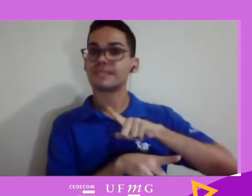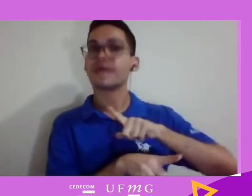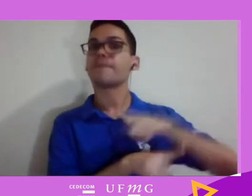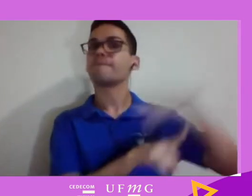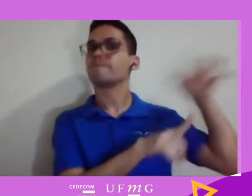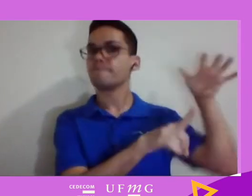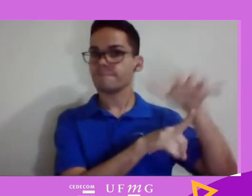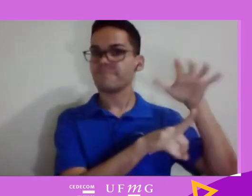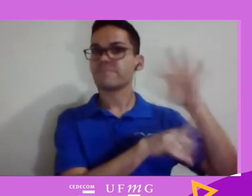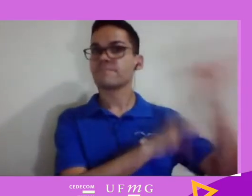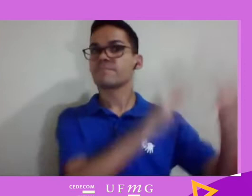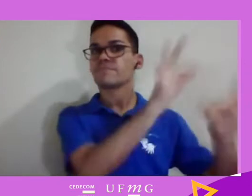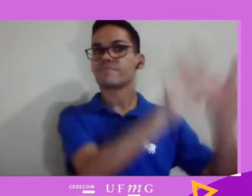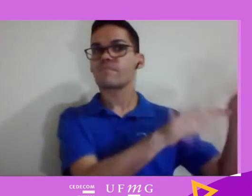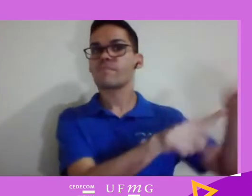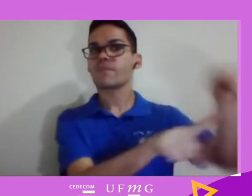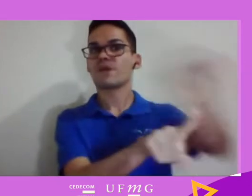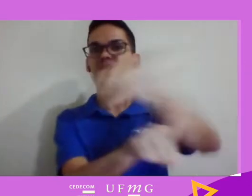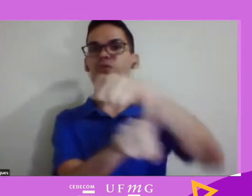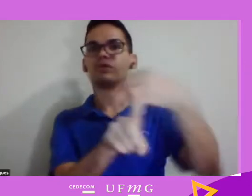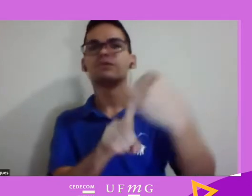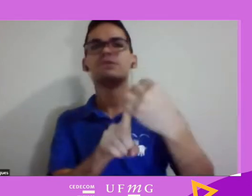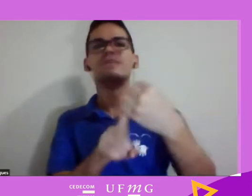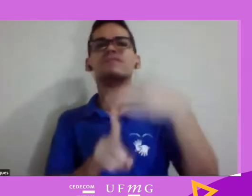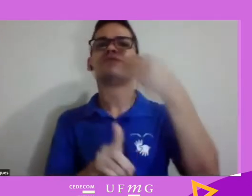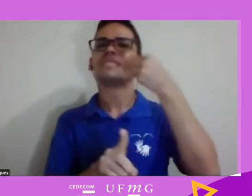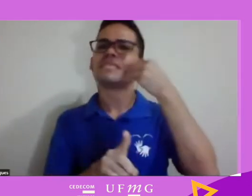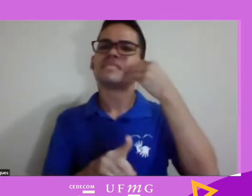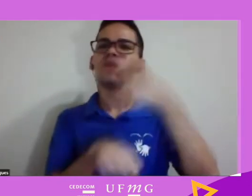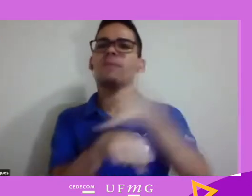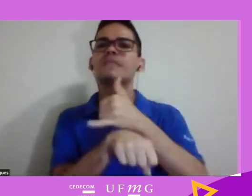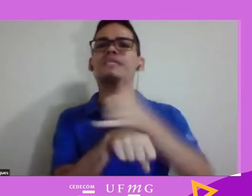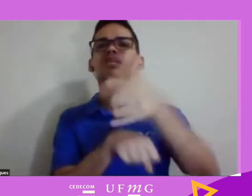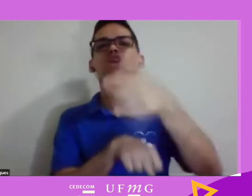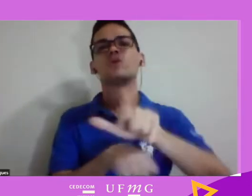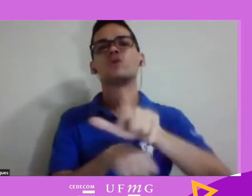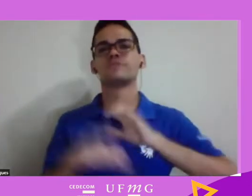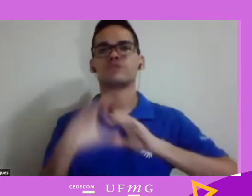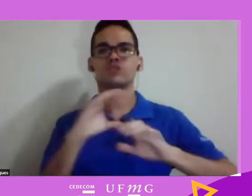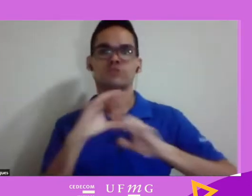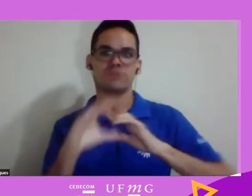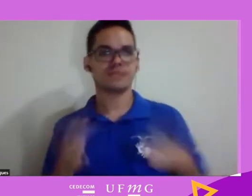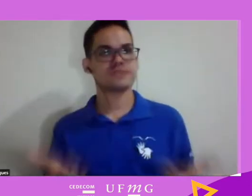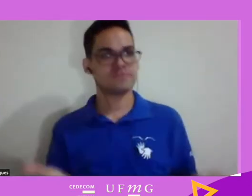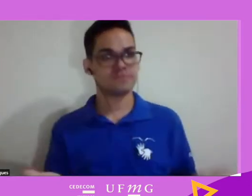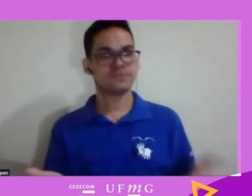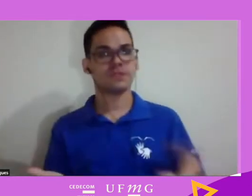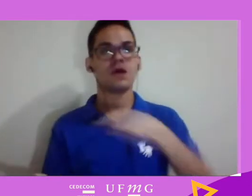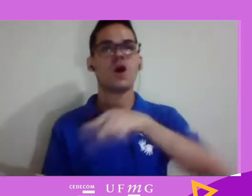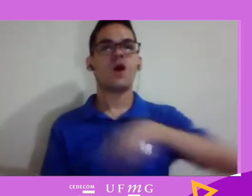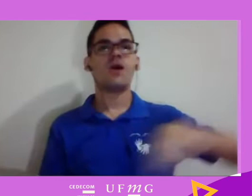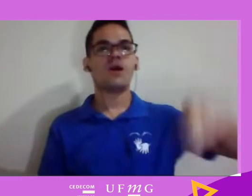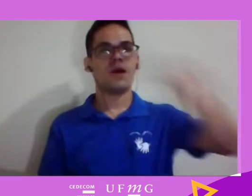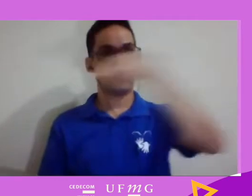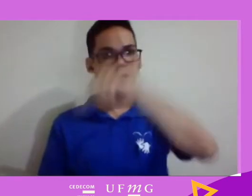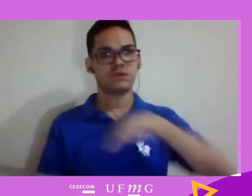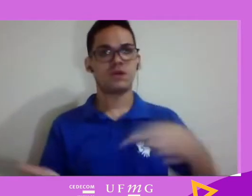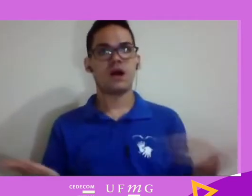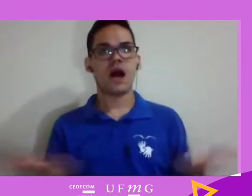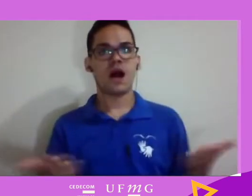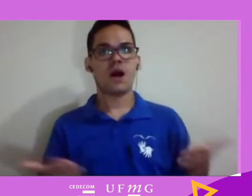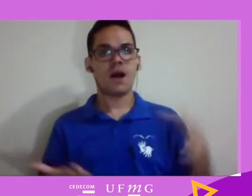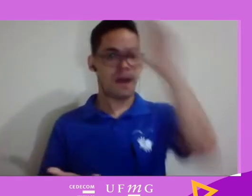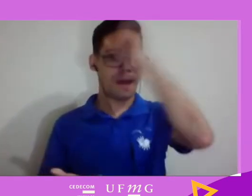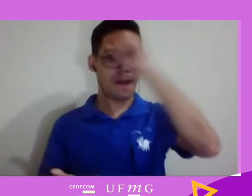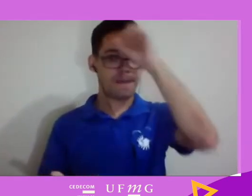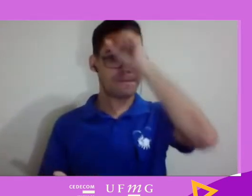de comunicação. Assim como, por exemplo, todos nós agora estamos aprendendo a lidar com live. Até no início da pandemia,